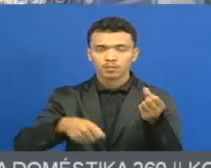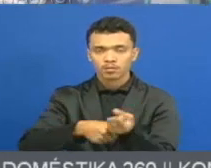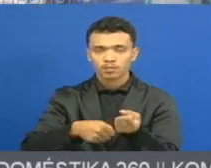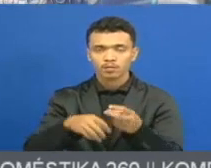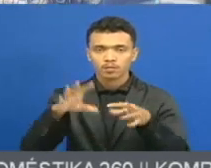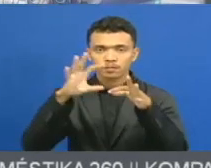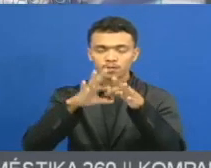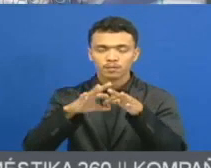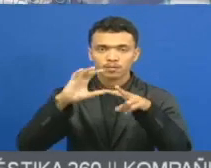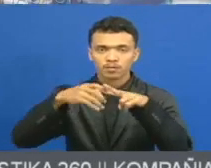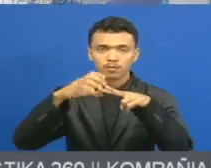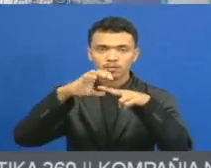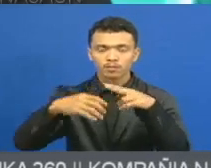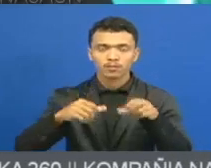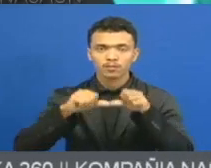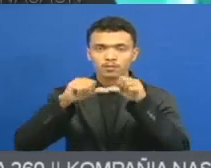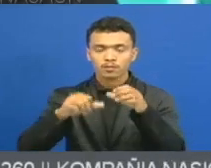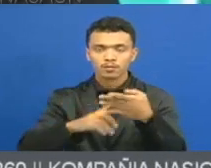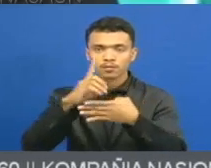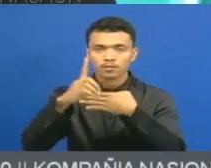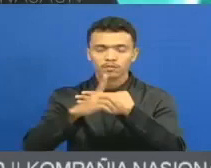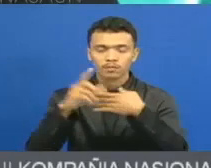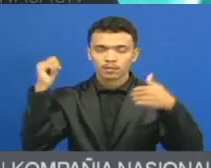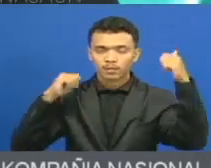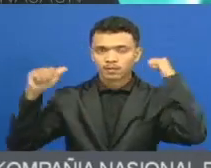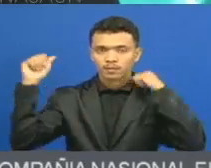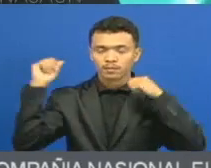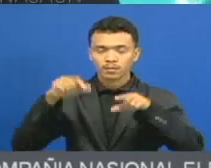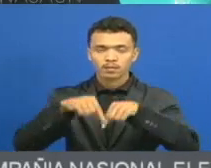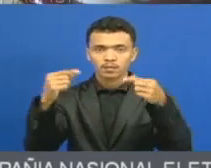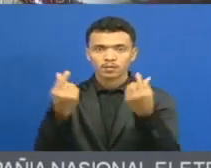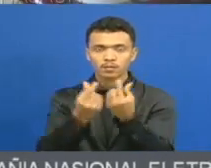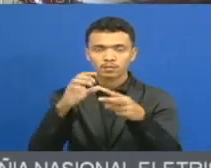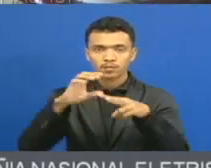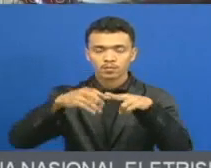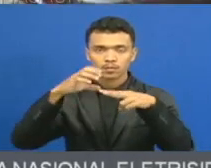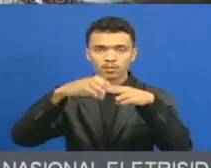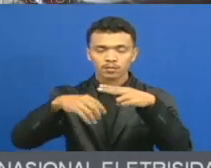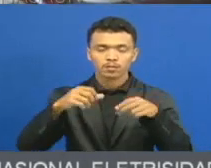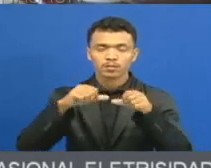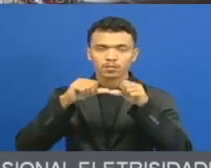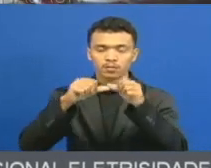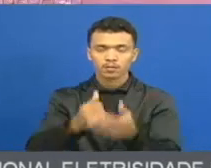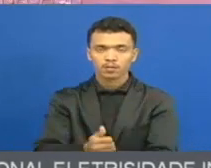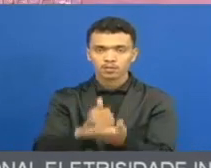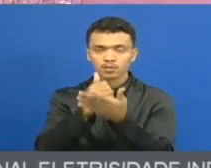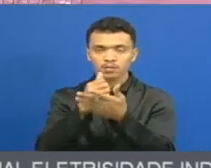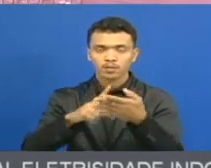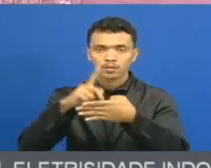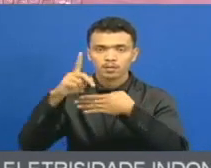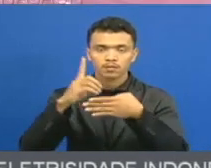seu grupo cooperativa a tu continua desenvolve atividade cada grupo crédito no produção onde contribui para